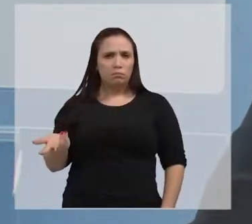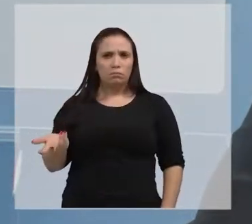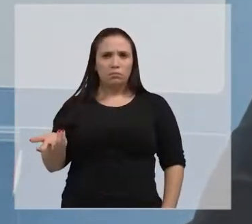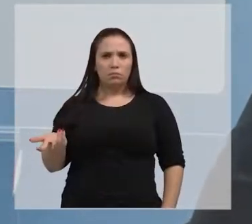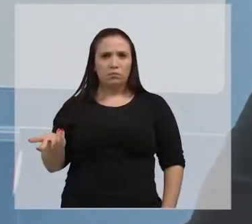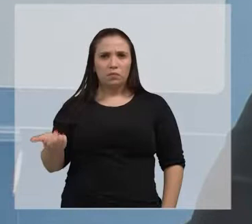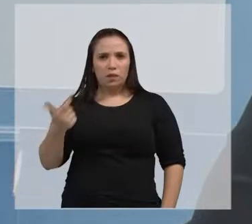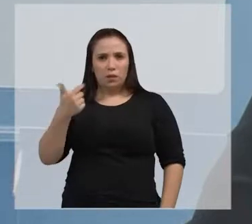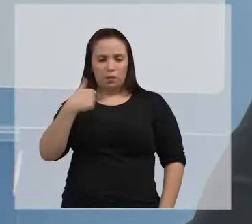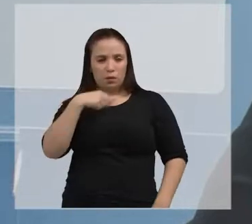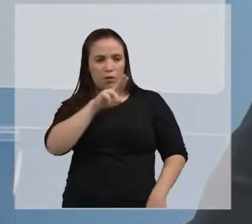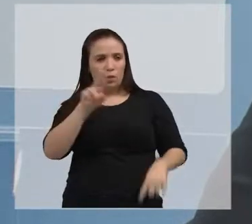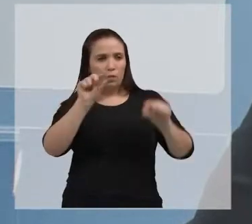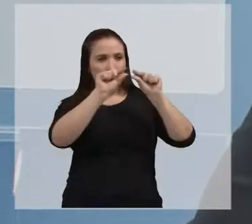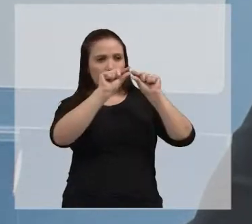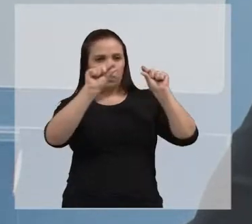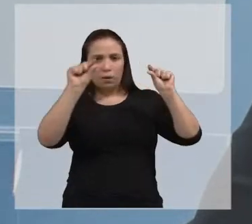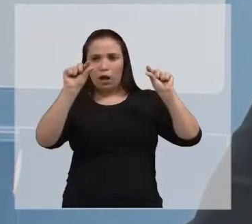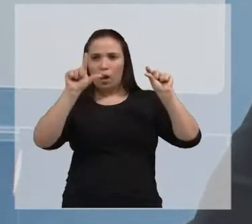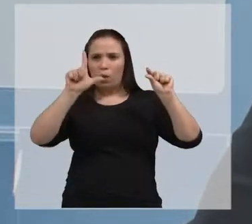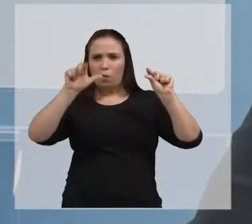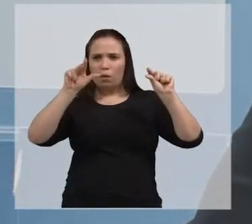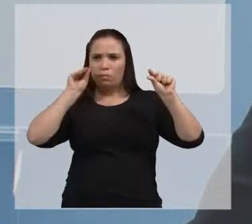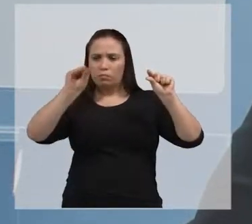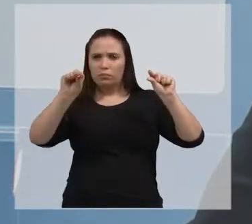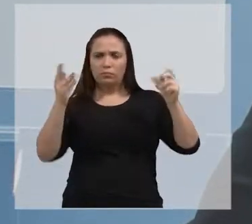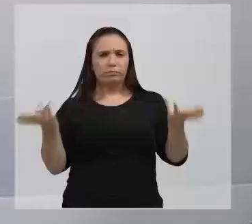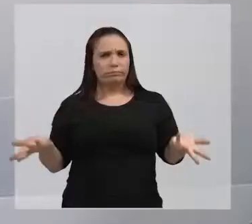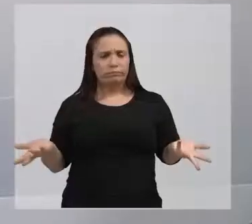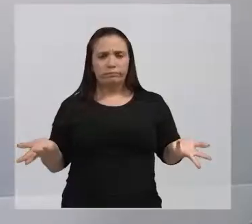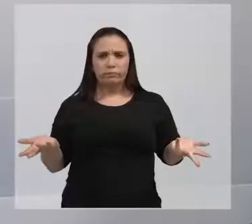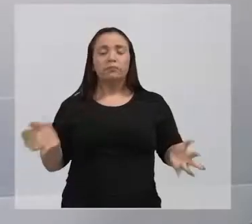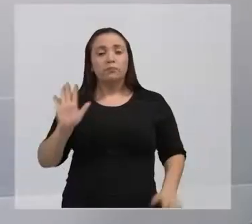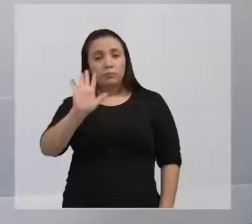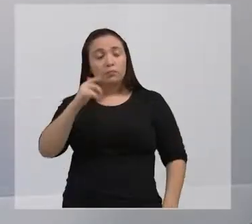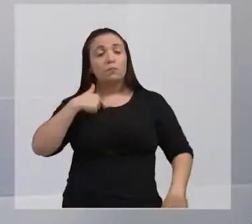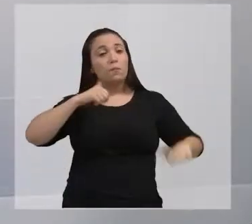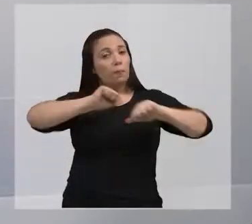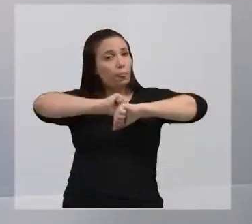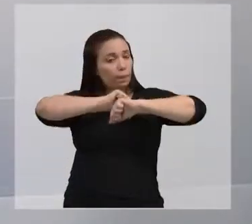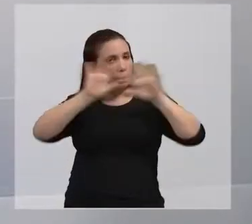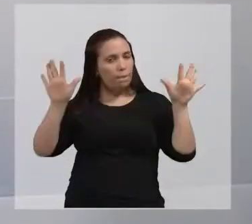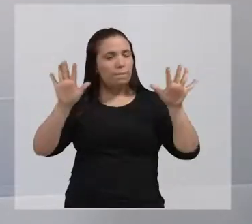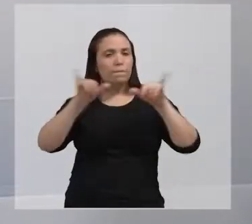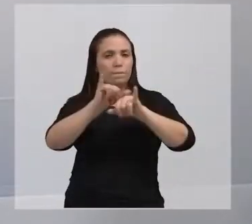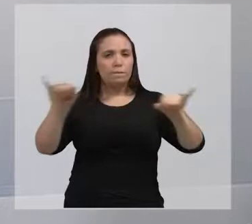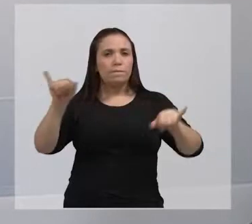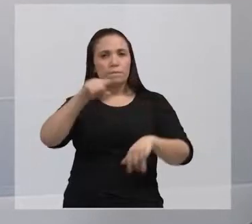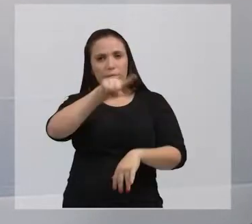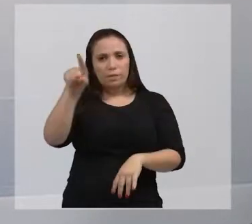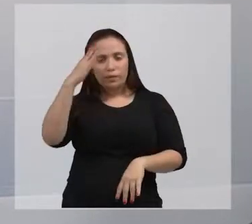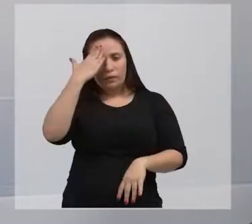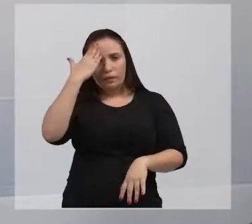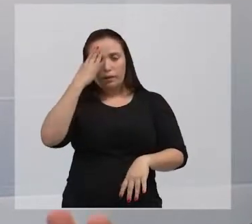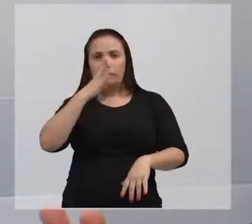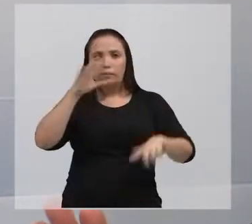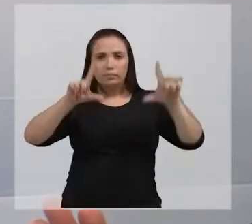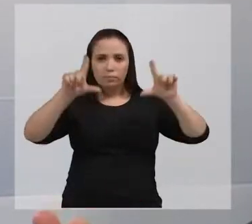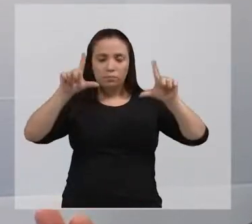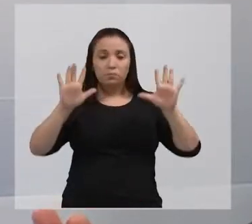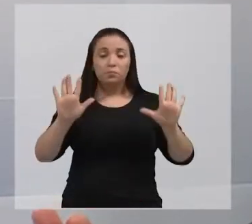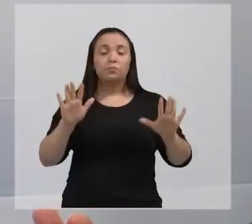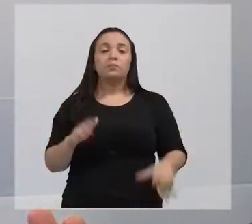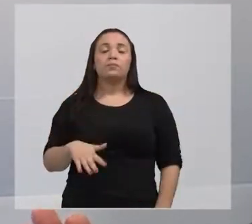botar o nome do Lula no meio... Vamos tentar aqui esclarecer aqui uma parte dos telespectadores. Quando você entra